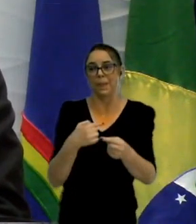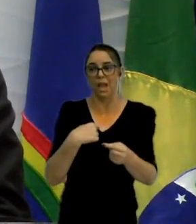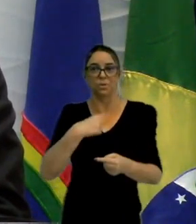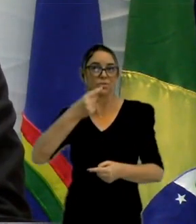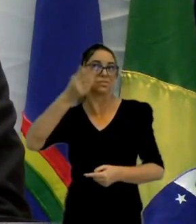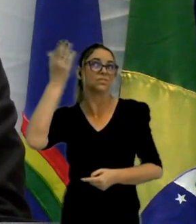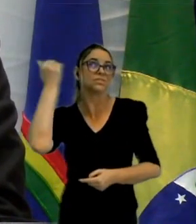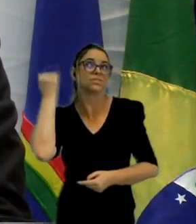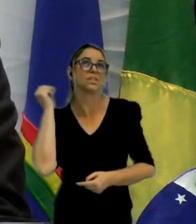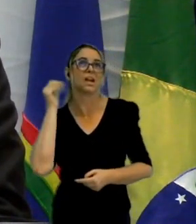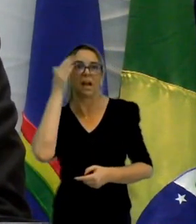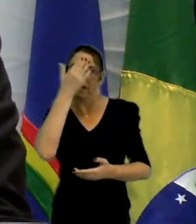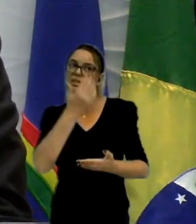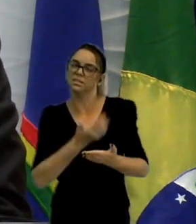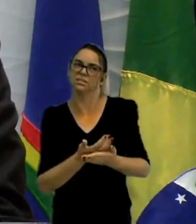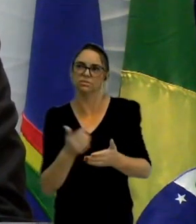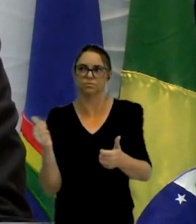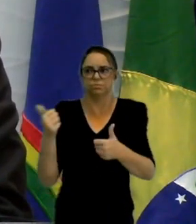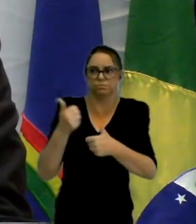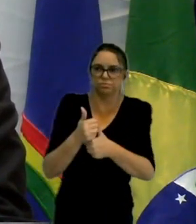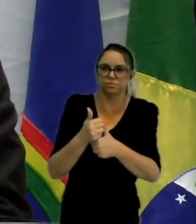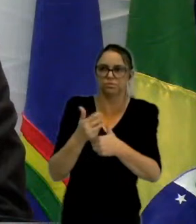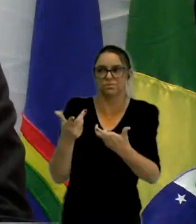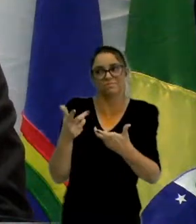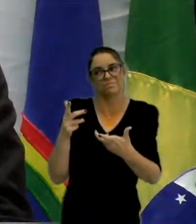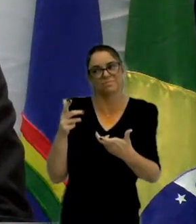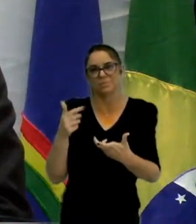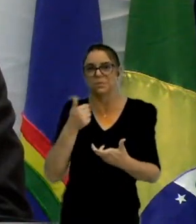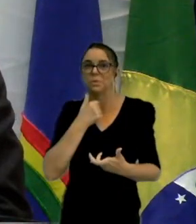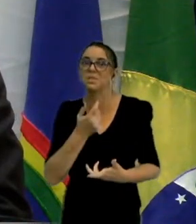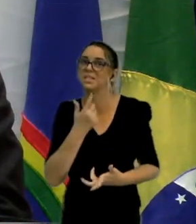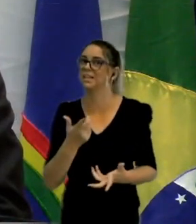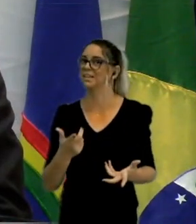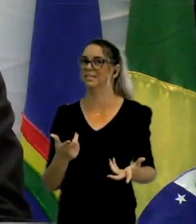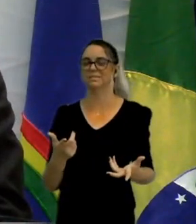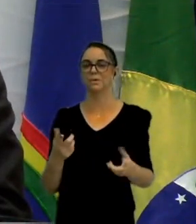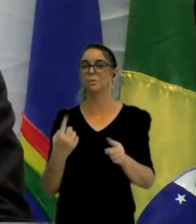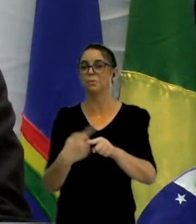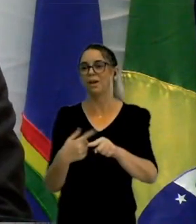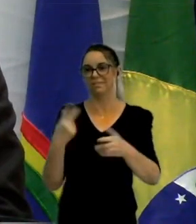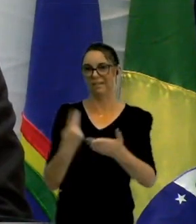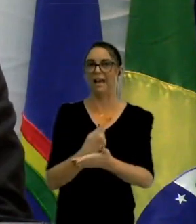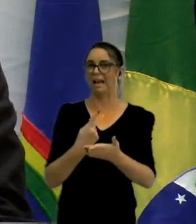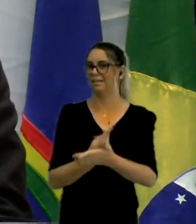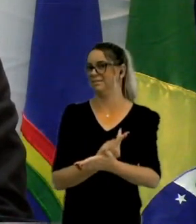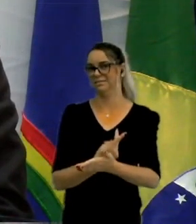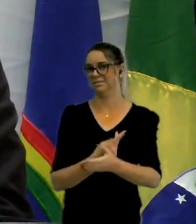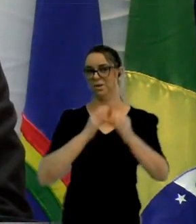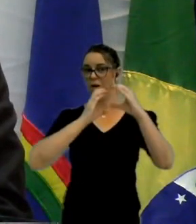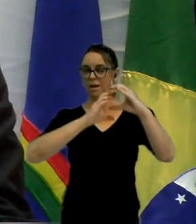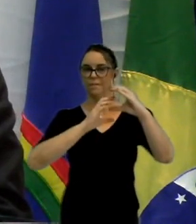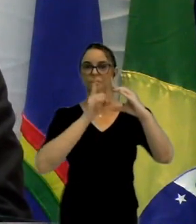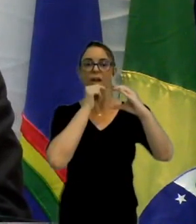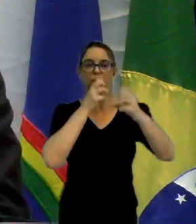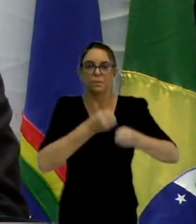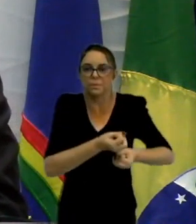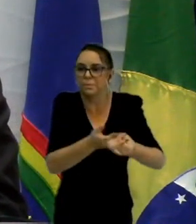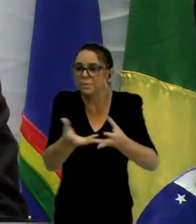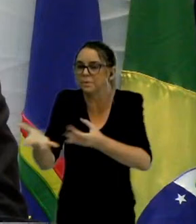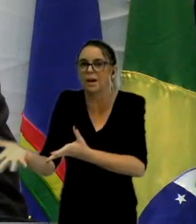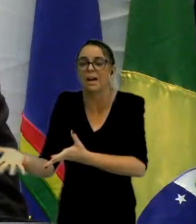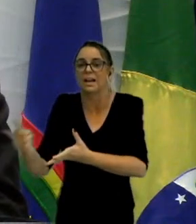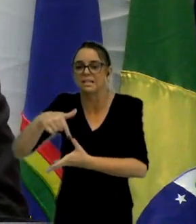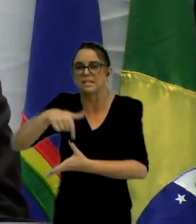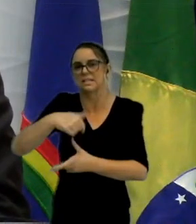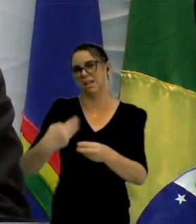não conseguiu fazer seu sucessor devido a tantos e tantos erros, e um deles foi o desabastecimento de água aqui em